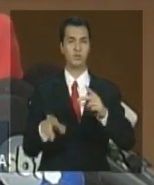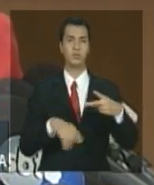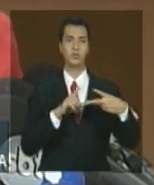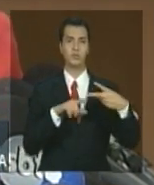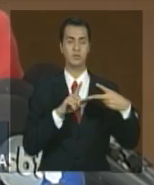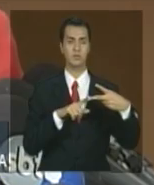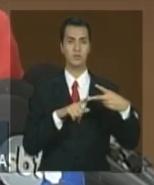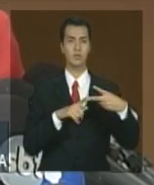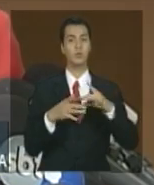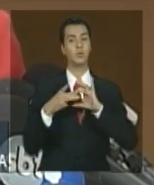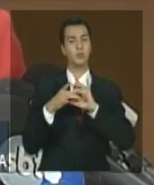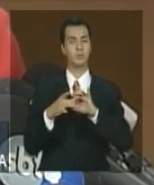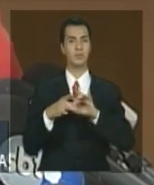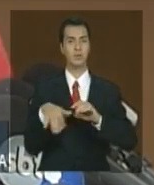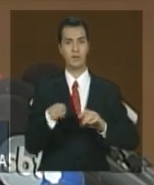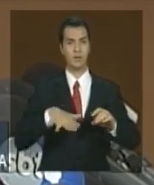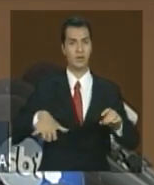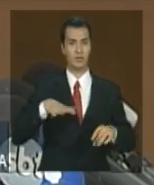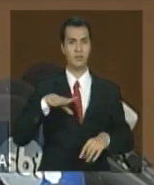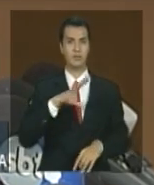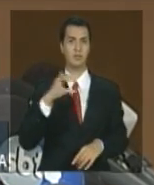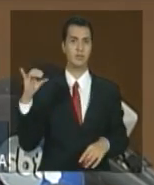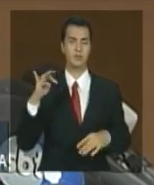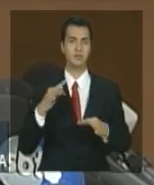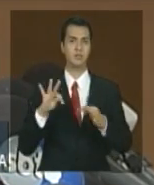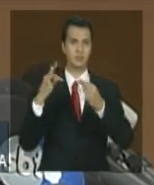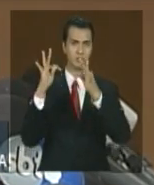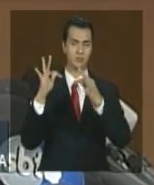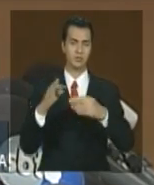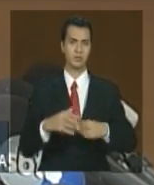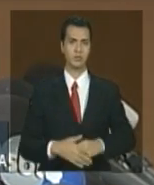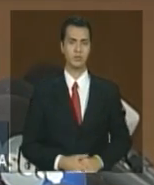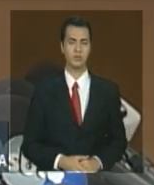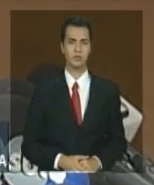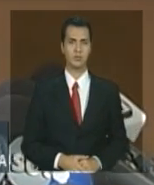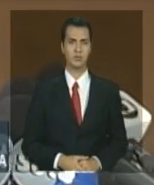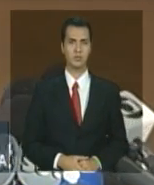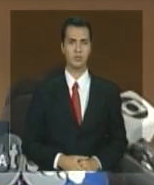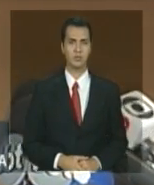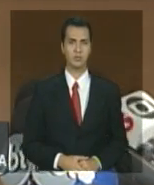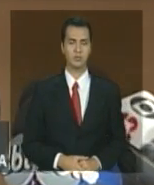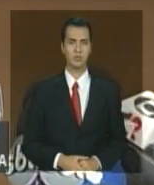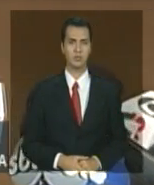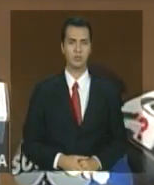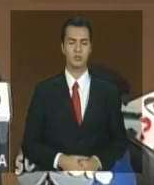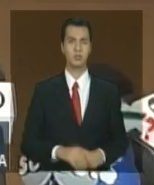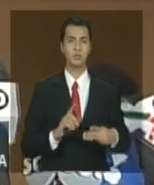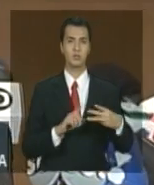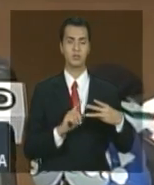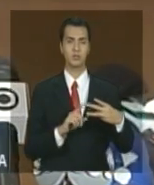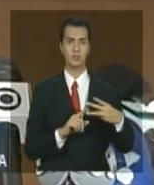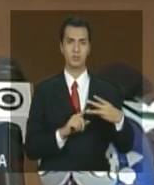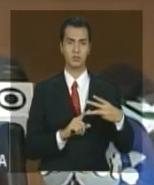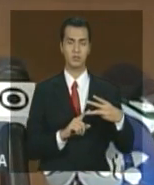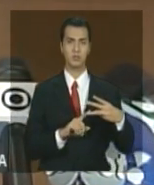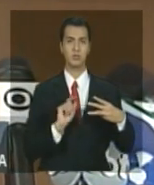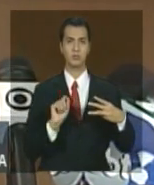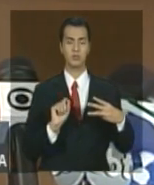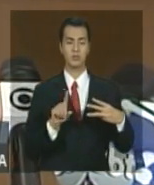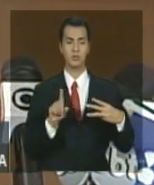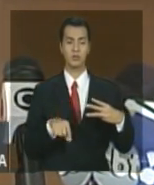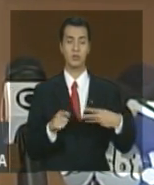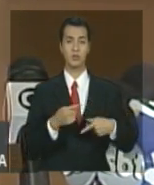área de ciência e tecnologia. E numa parceria também no que se refere aos